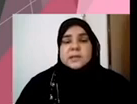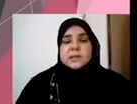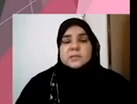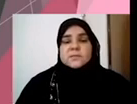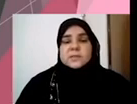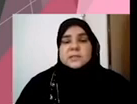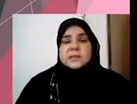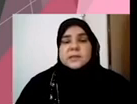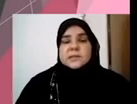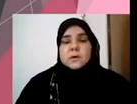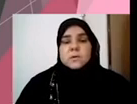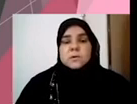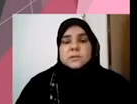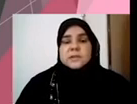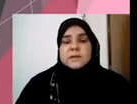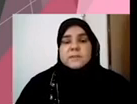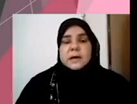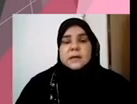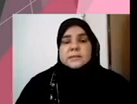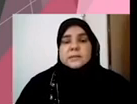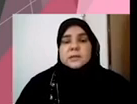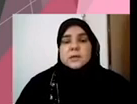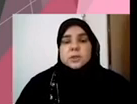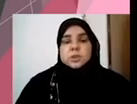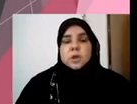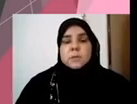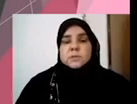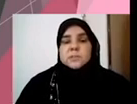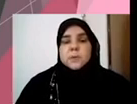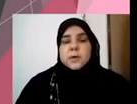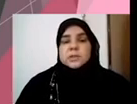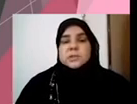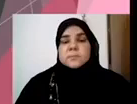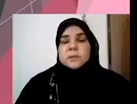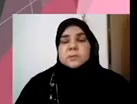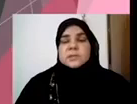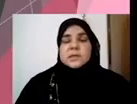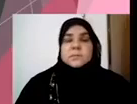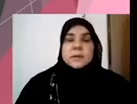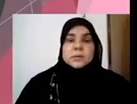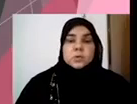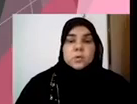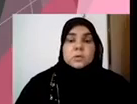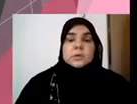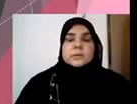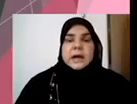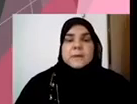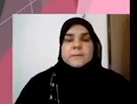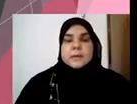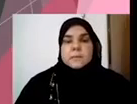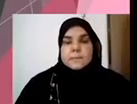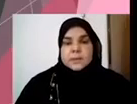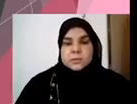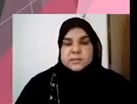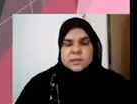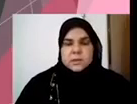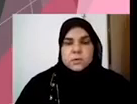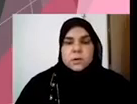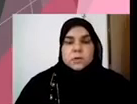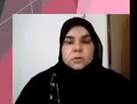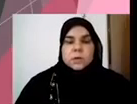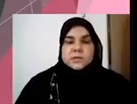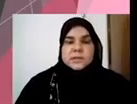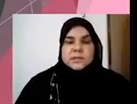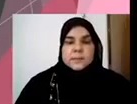menos 6 vezes 10 a 1 conserva a base. Somos expoentes, menos 6 mais 1 dá menos